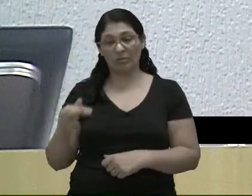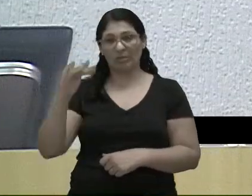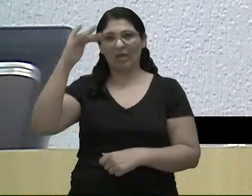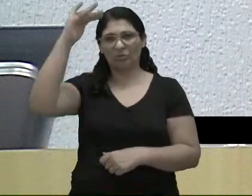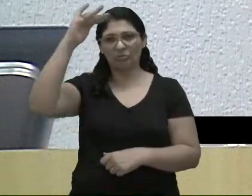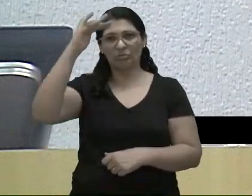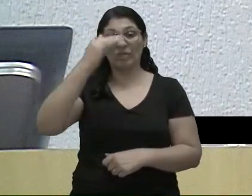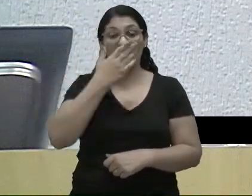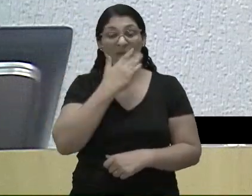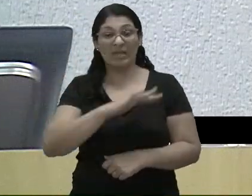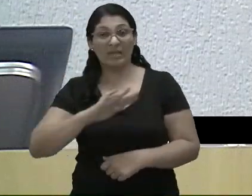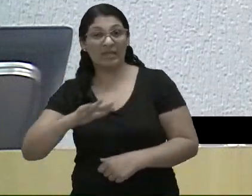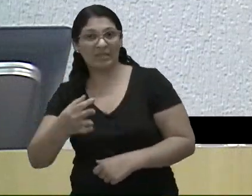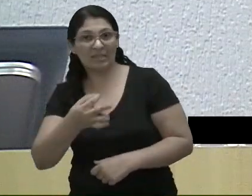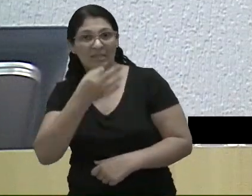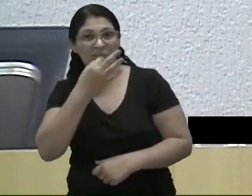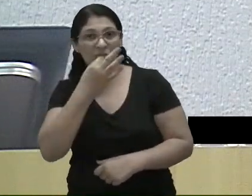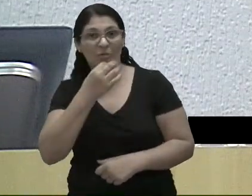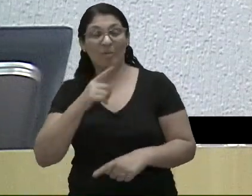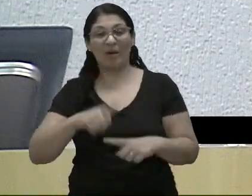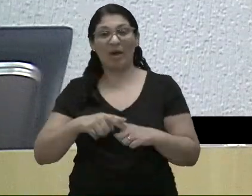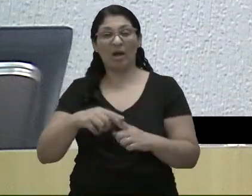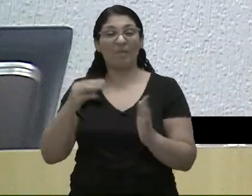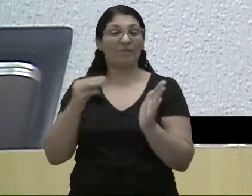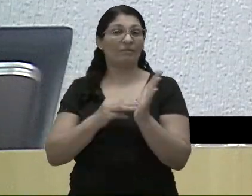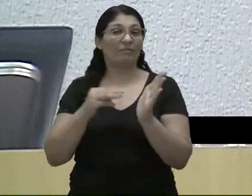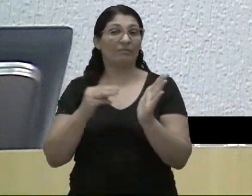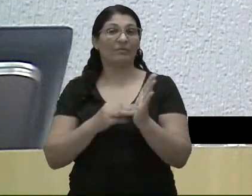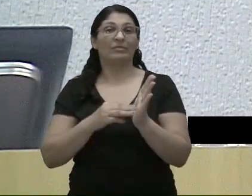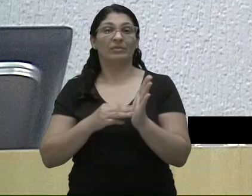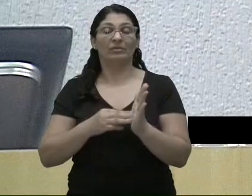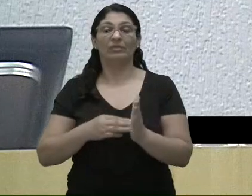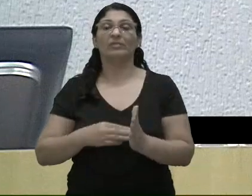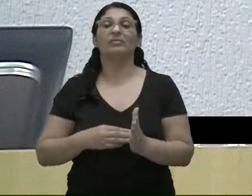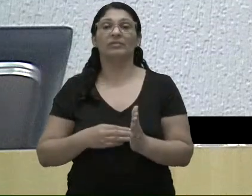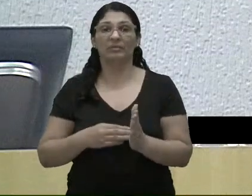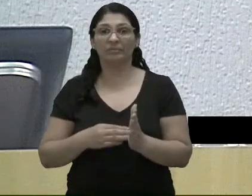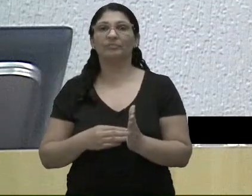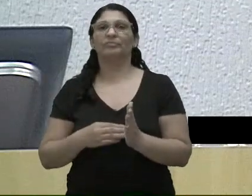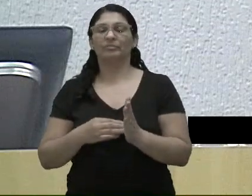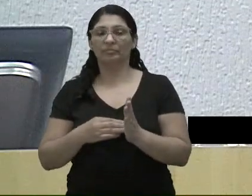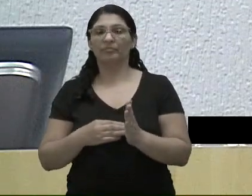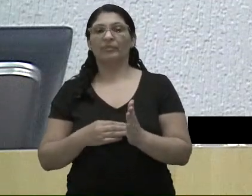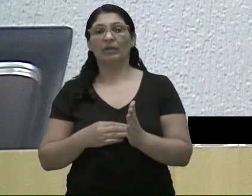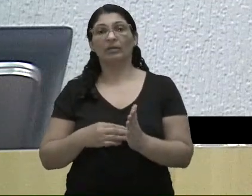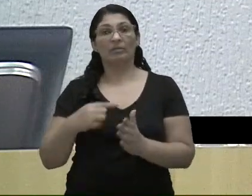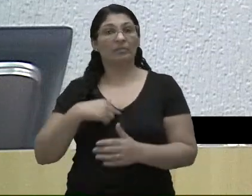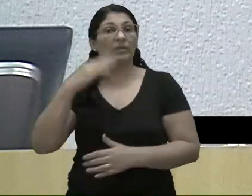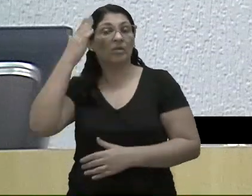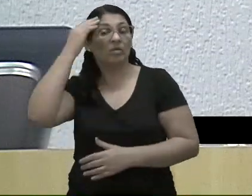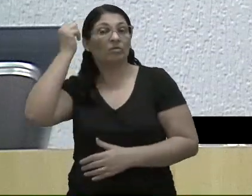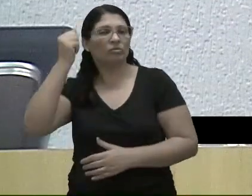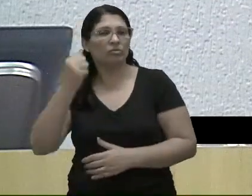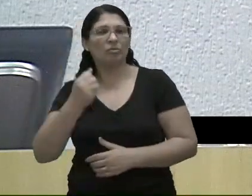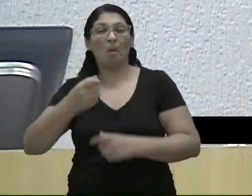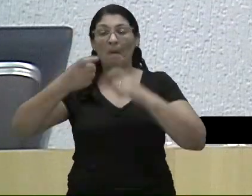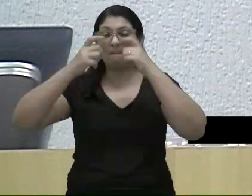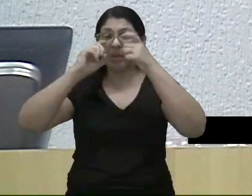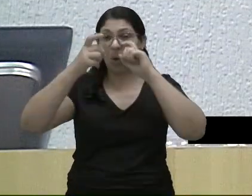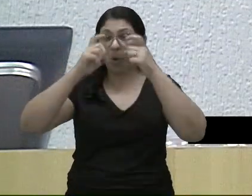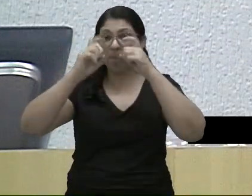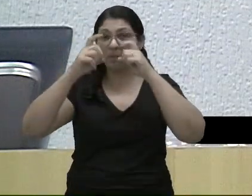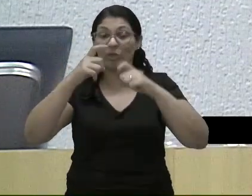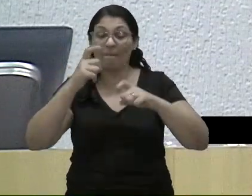falta, do Plazil por falta do Dramin. Então chegou para mim essa denúncia, é algo muito preocupante, veio